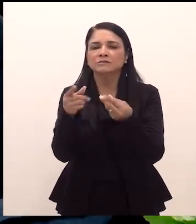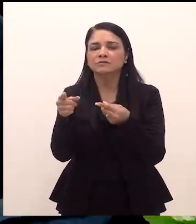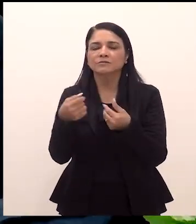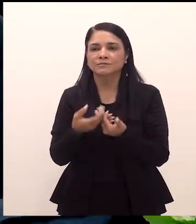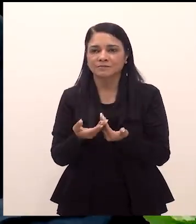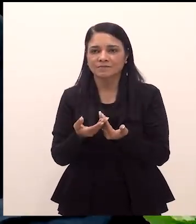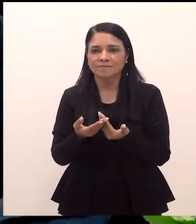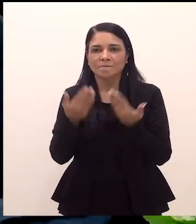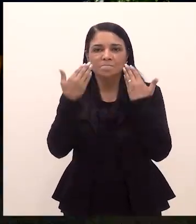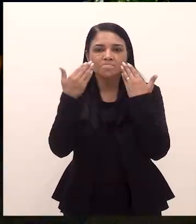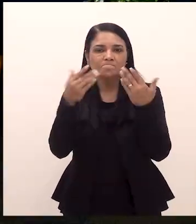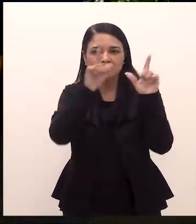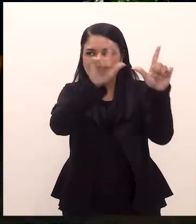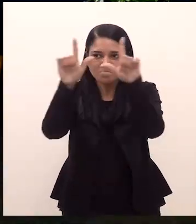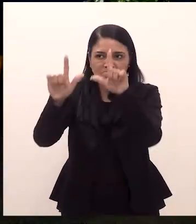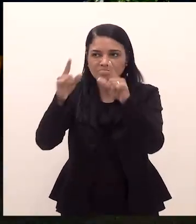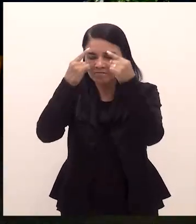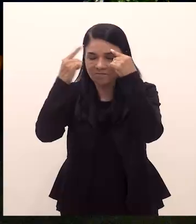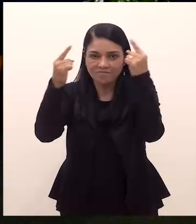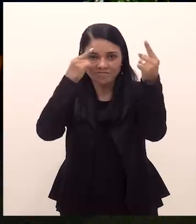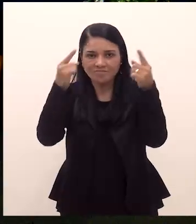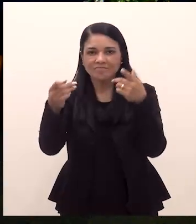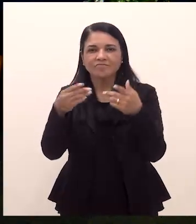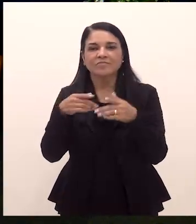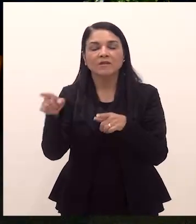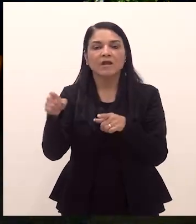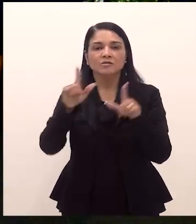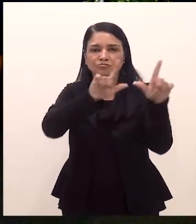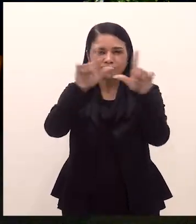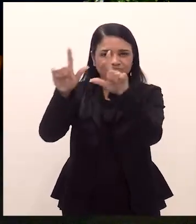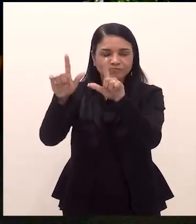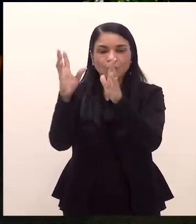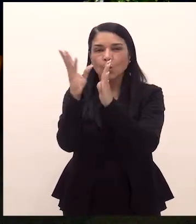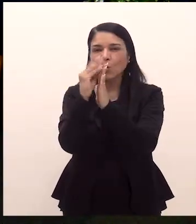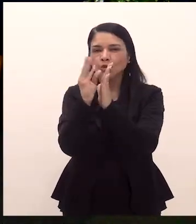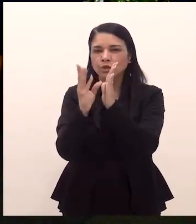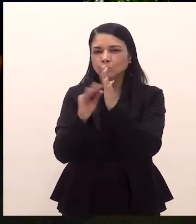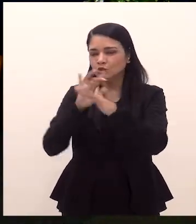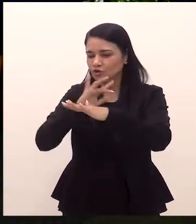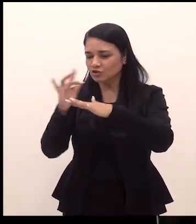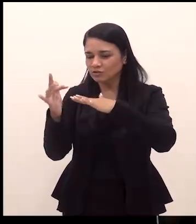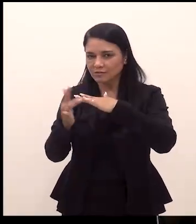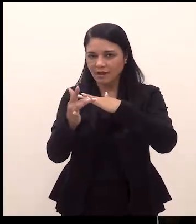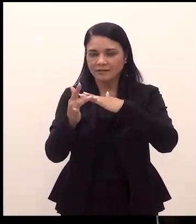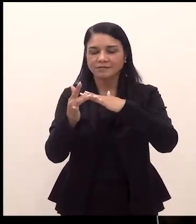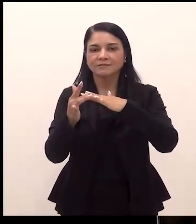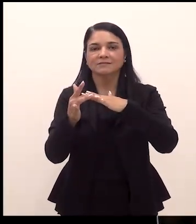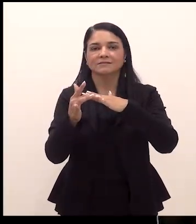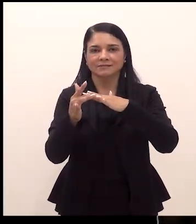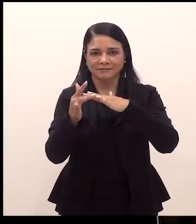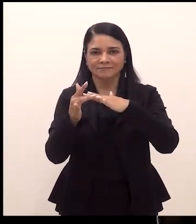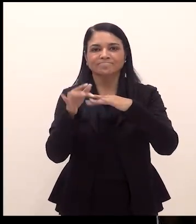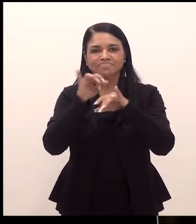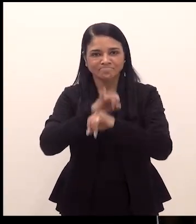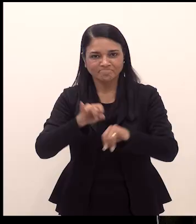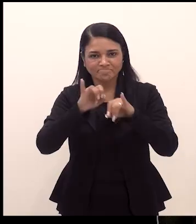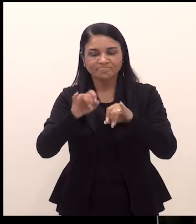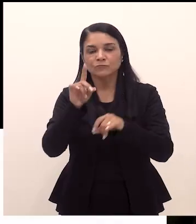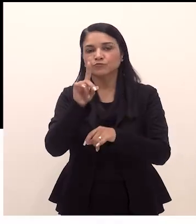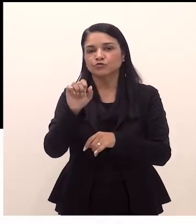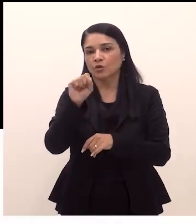e qual recorte vocês fizeram? Sim, a exposição, ela tenta fazer um resgate de conteúdos digitais que circularam nas